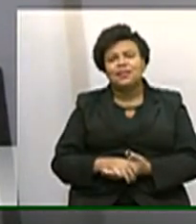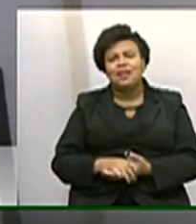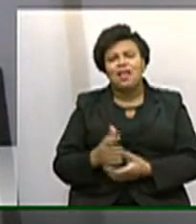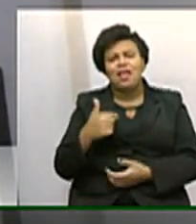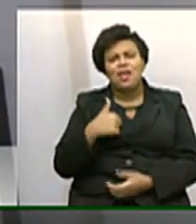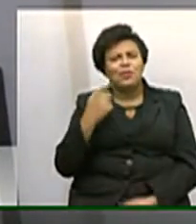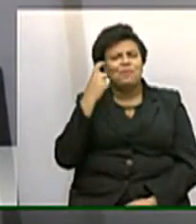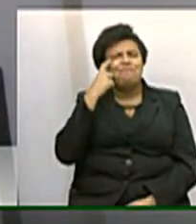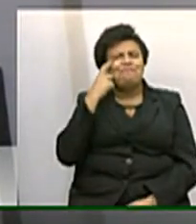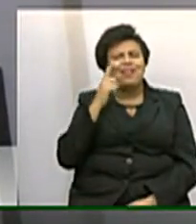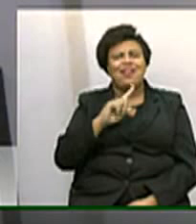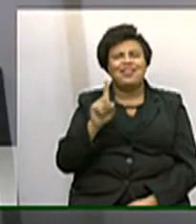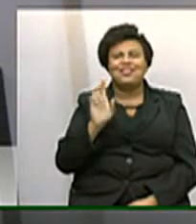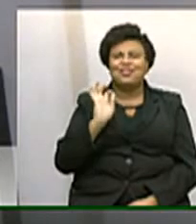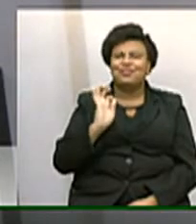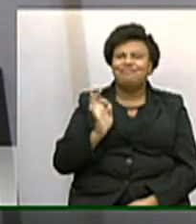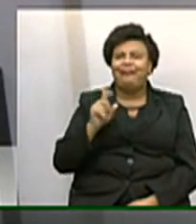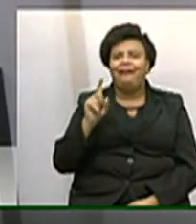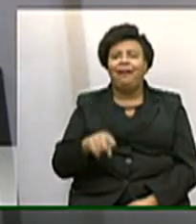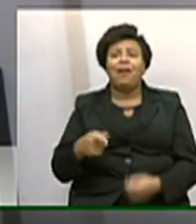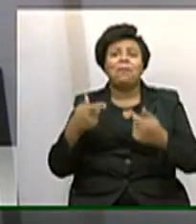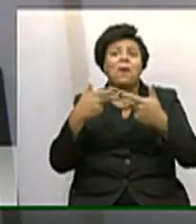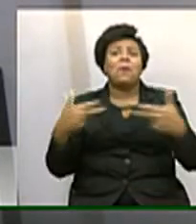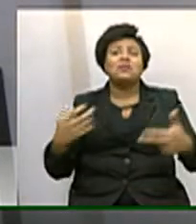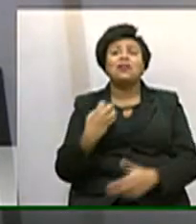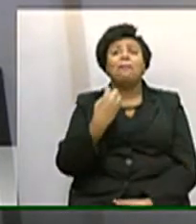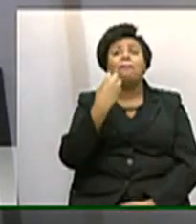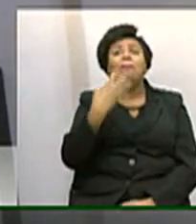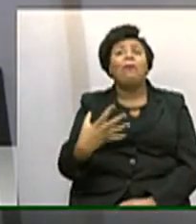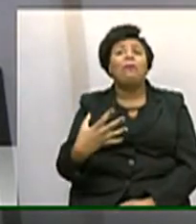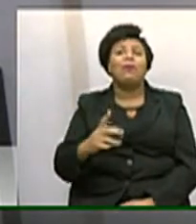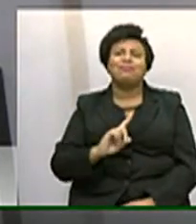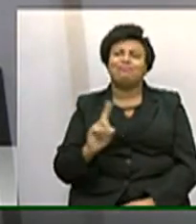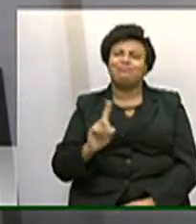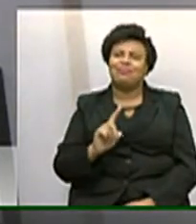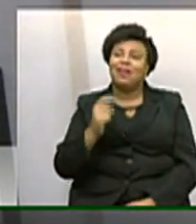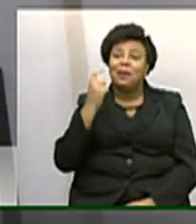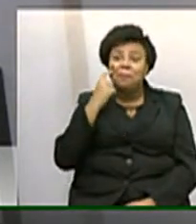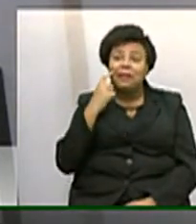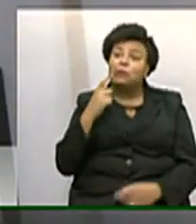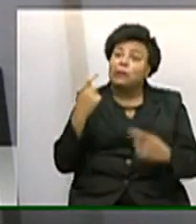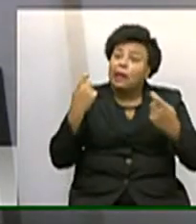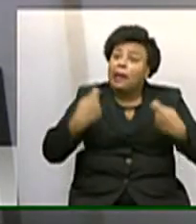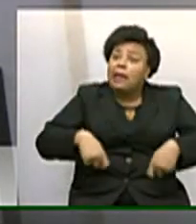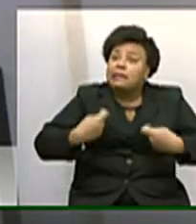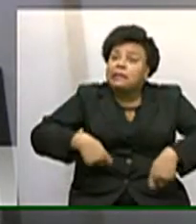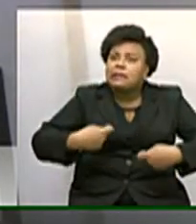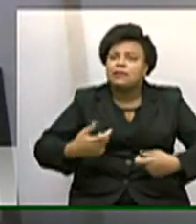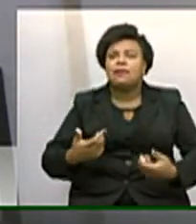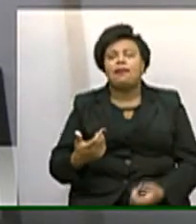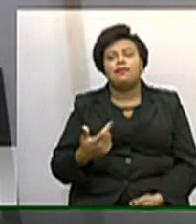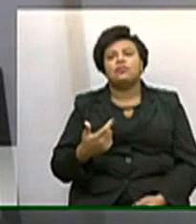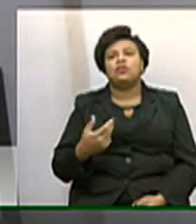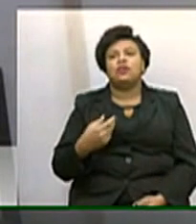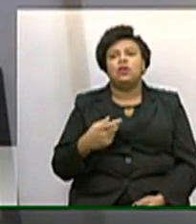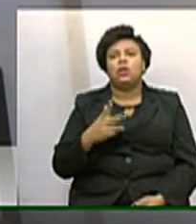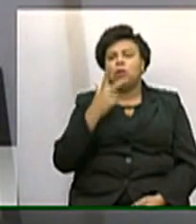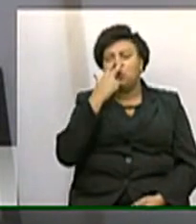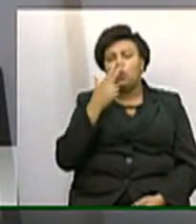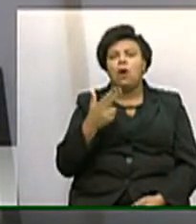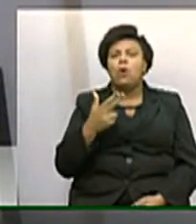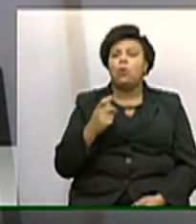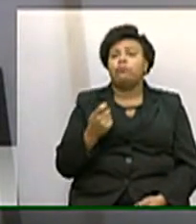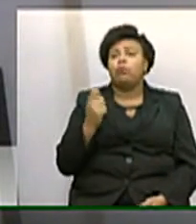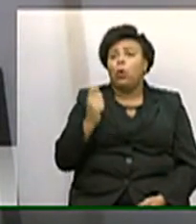eu não considero isso exatamente uma coisa boa. Eu acho que é uma necessidade e uma imposição